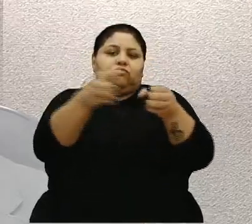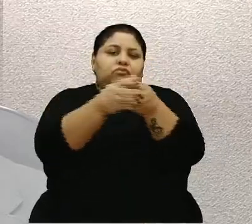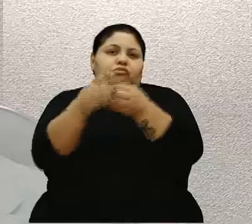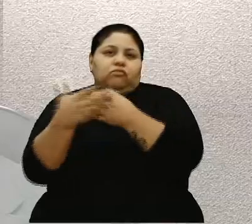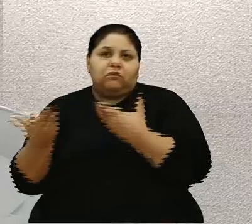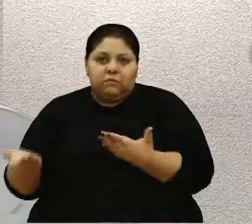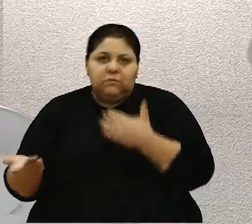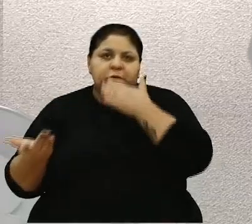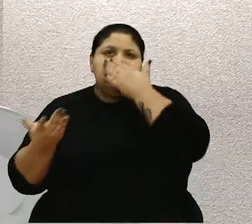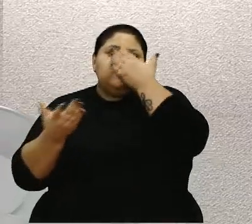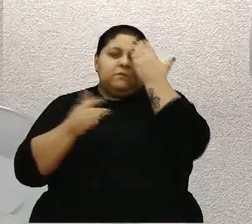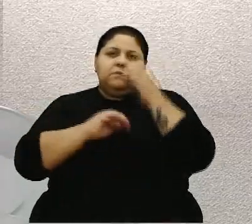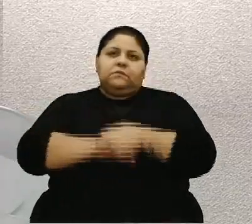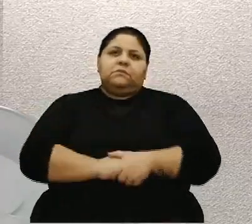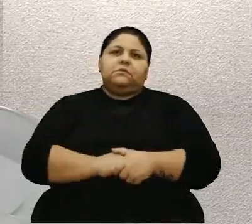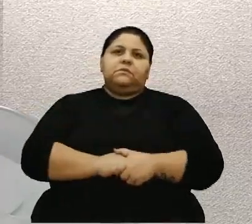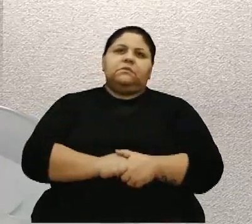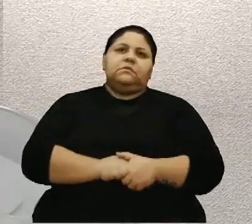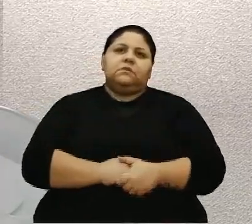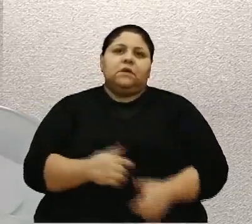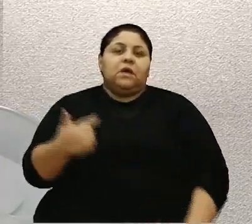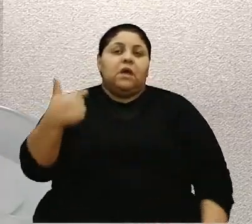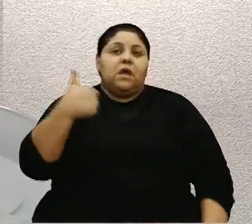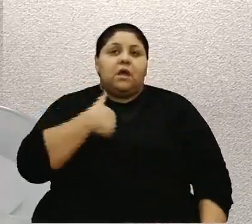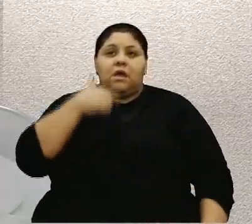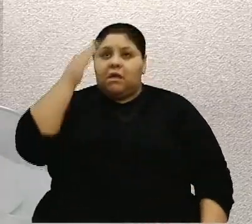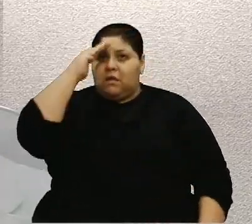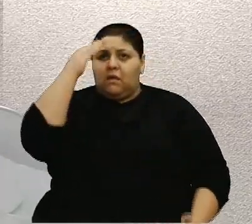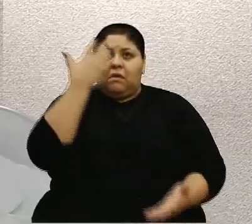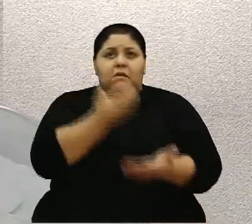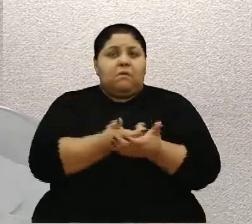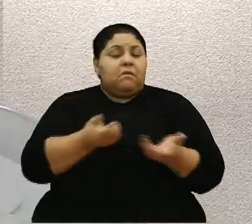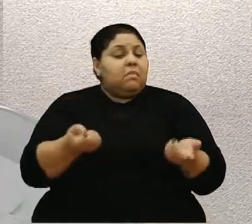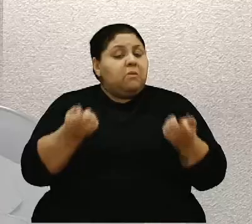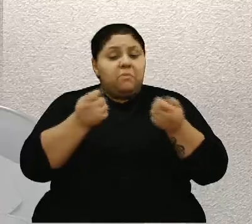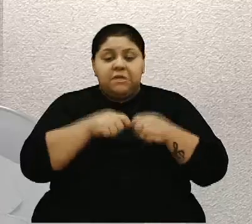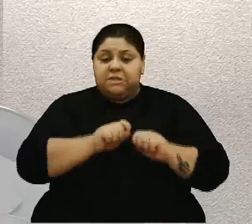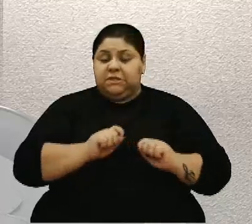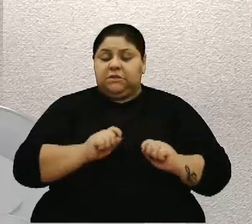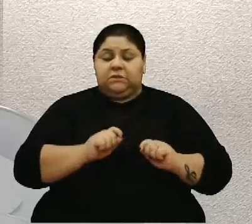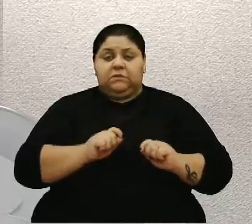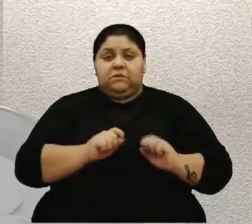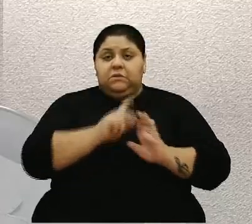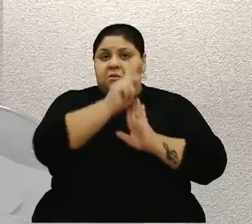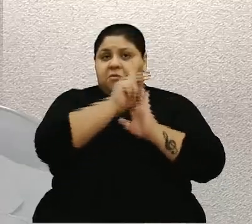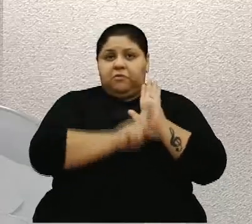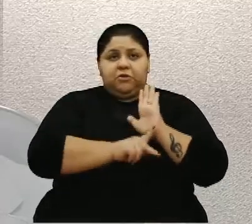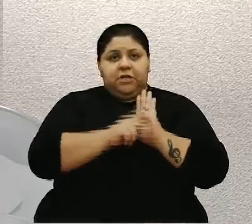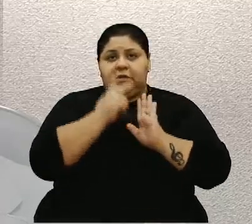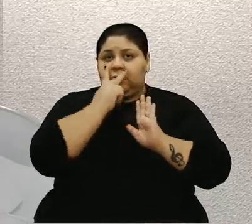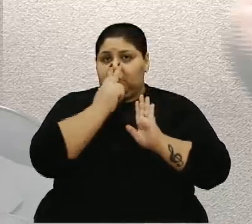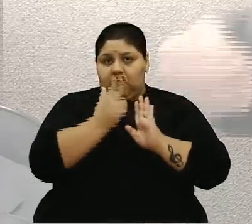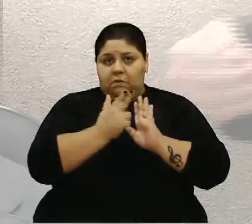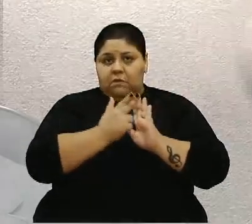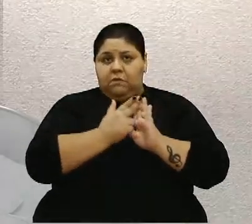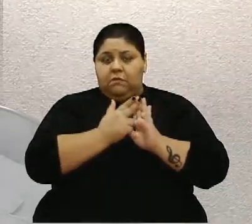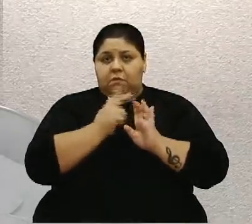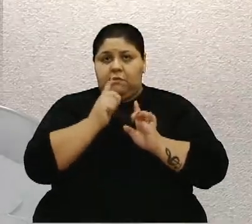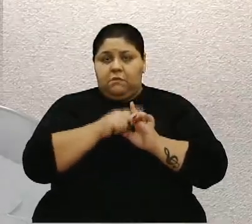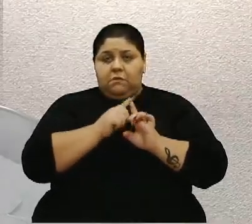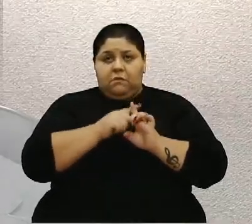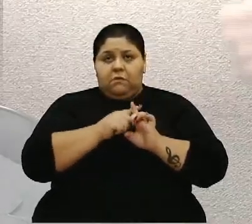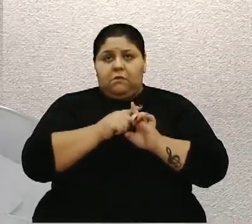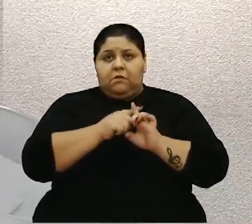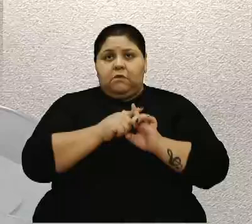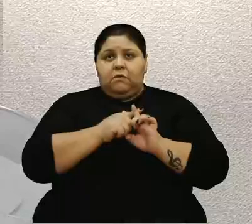Então, ao meu ver, não seria nem necessário um projeto desses aqui. Porque há um contrato de...